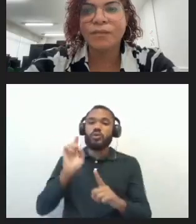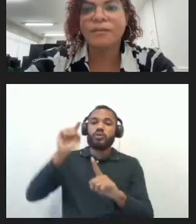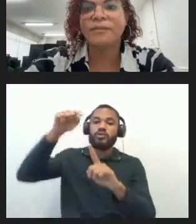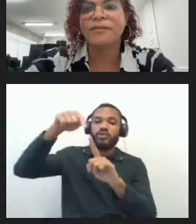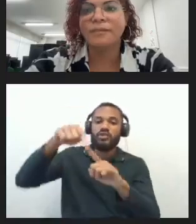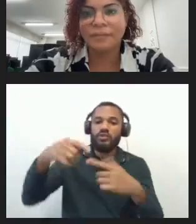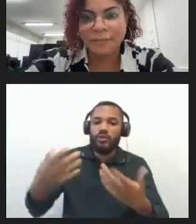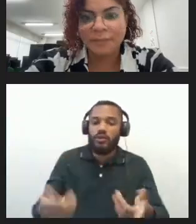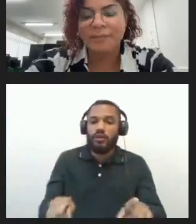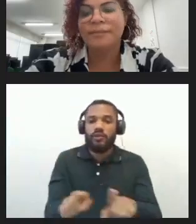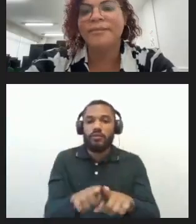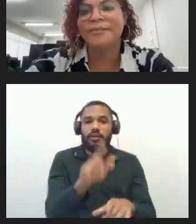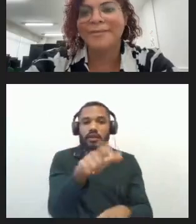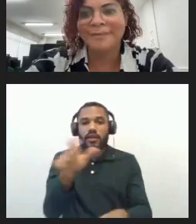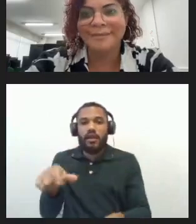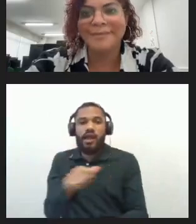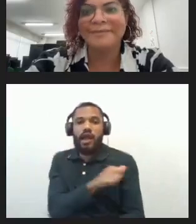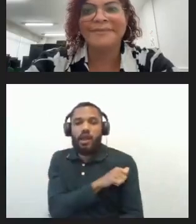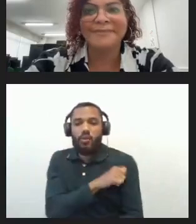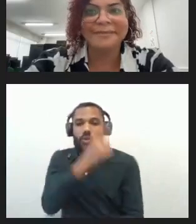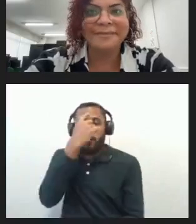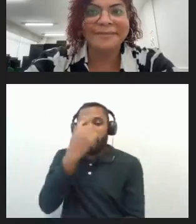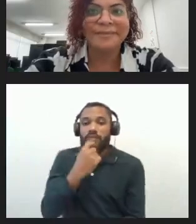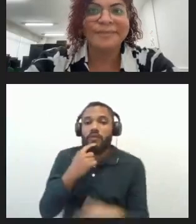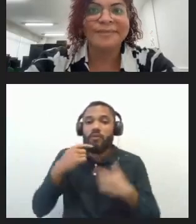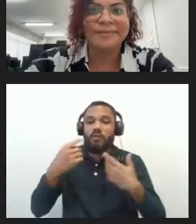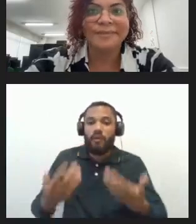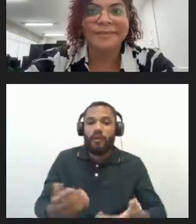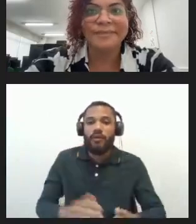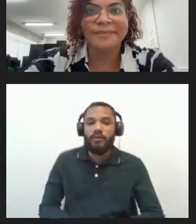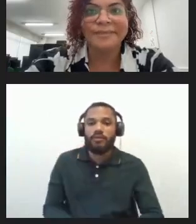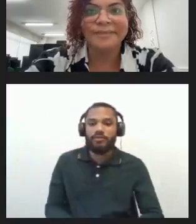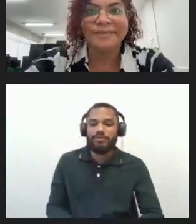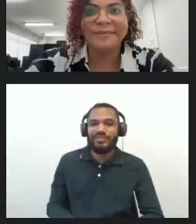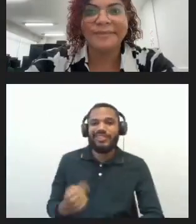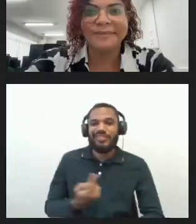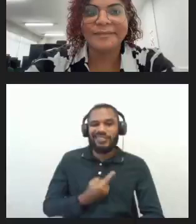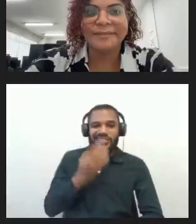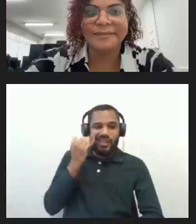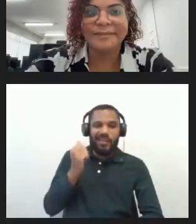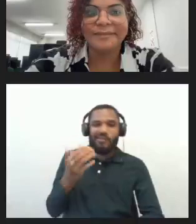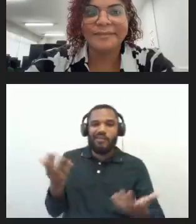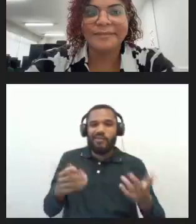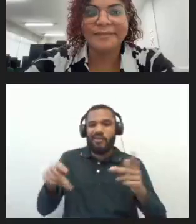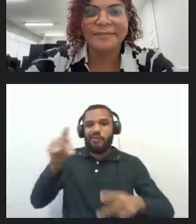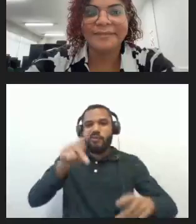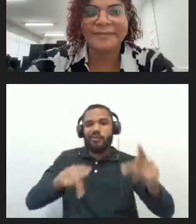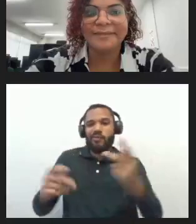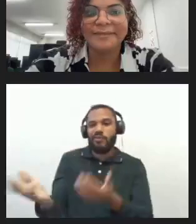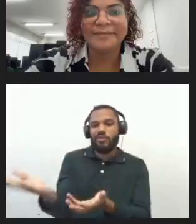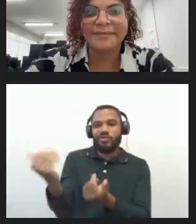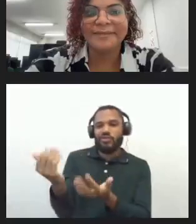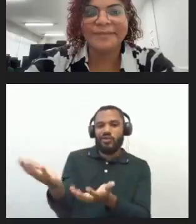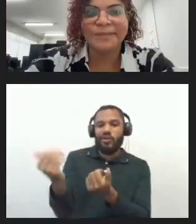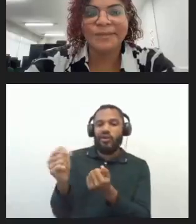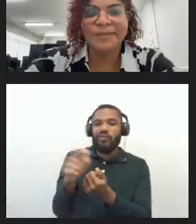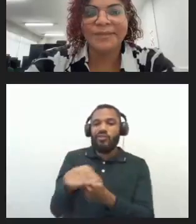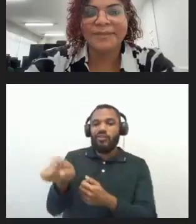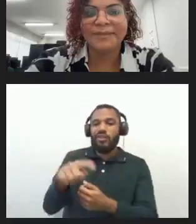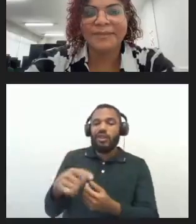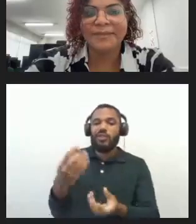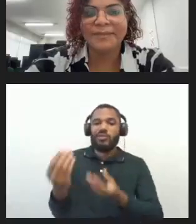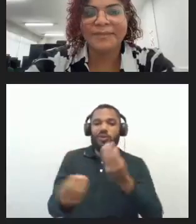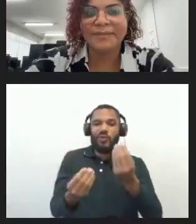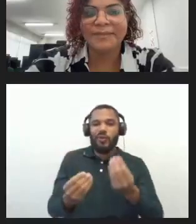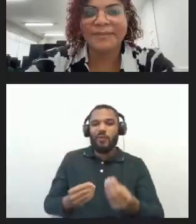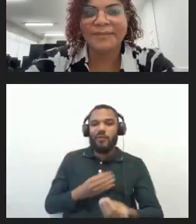e o perfil dos nossos alunos. A gente sabe que esse público mais jovem hoje é um público que está muito,